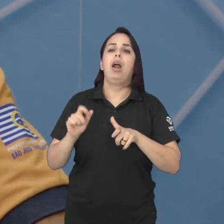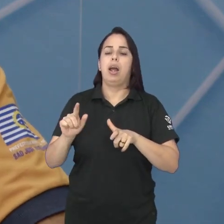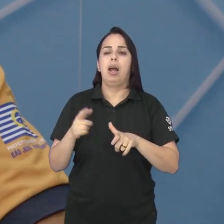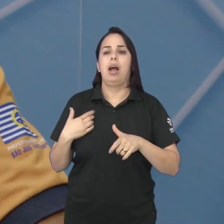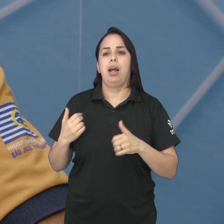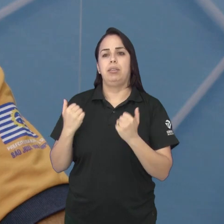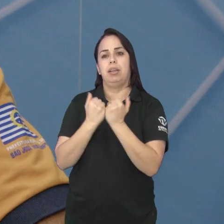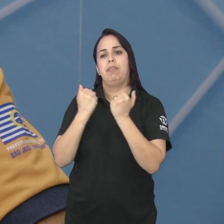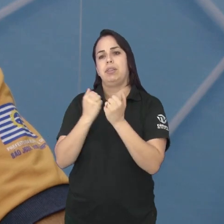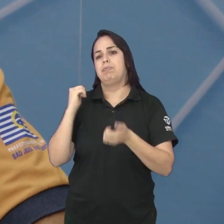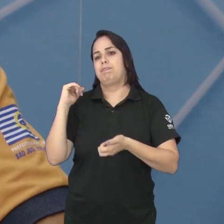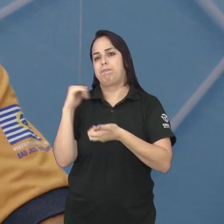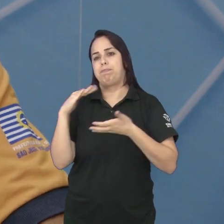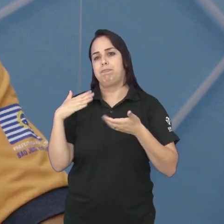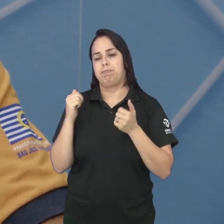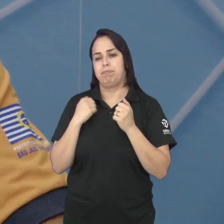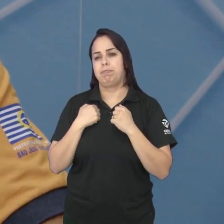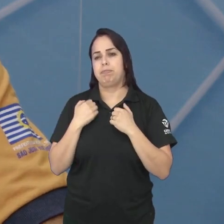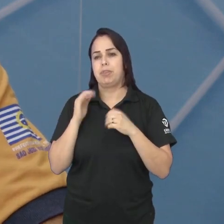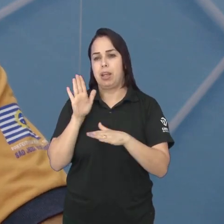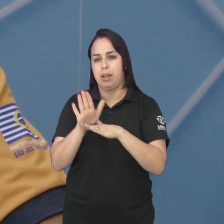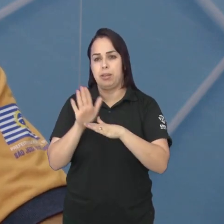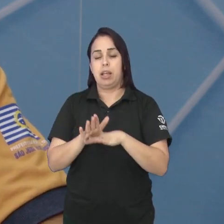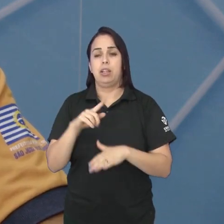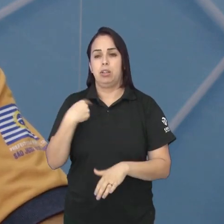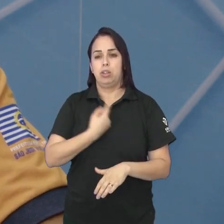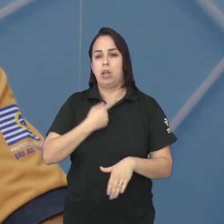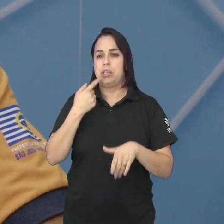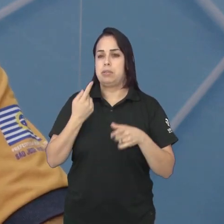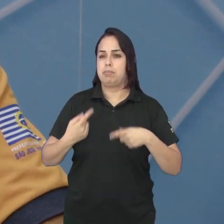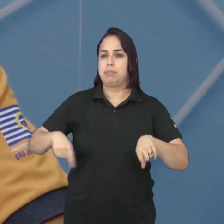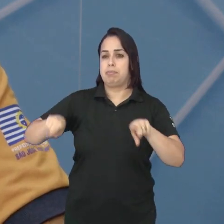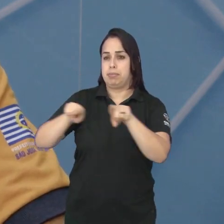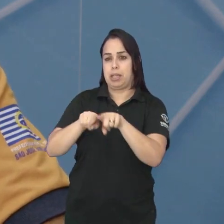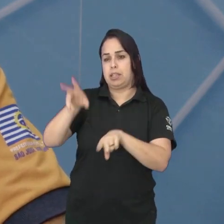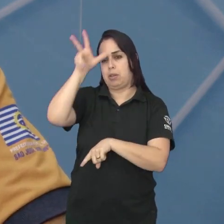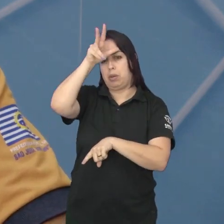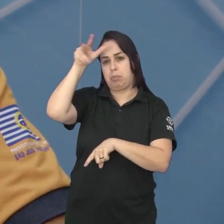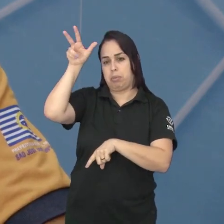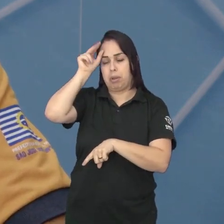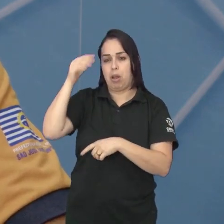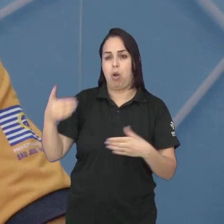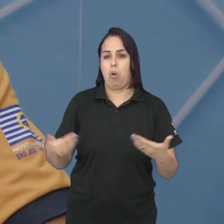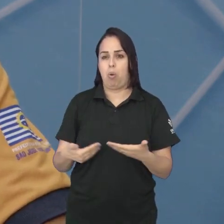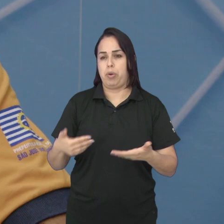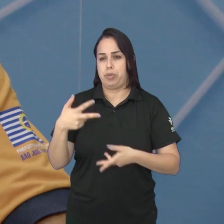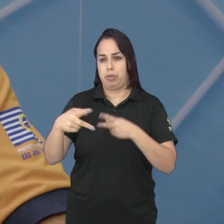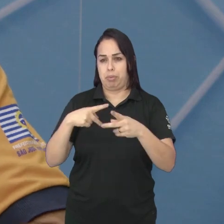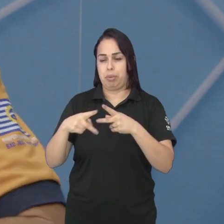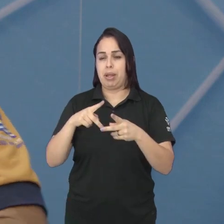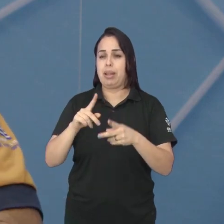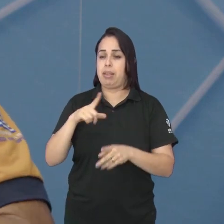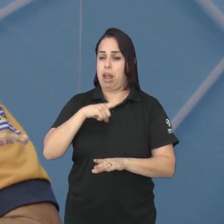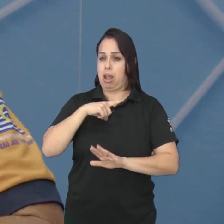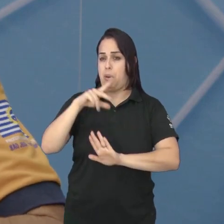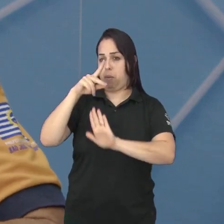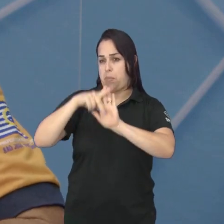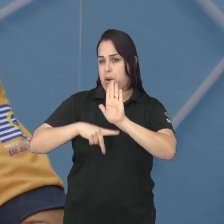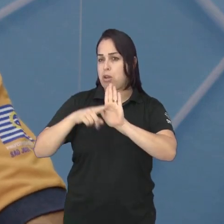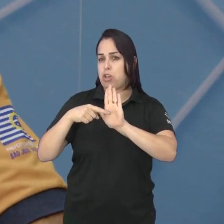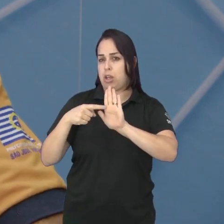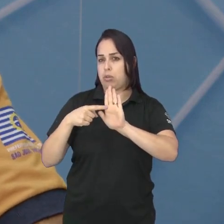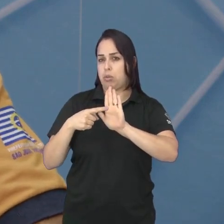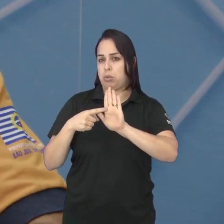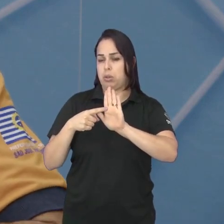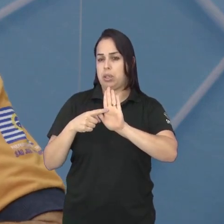alagamento e dessas questões. Então, a gente faz sempre esse trabalho em conjunto. São José dos Campos hoje temos nosso plano de contingência, ou seja,